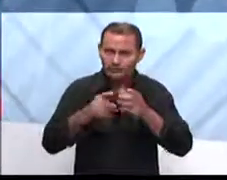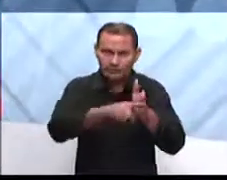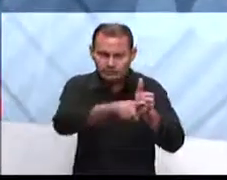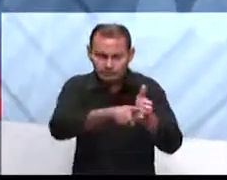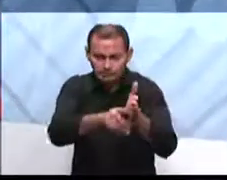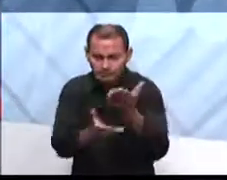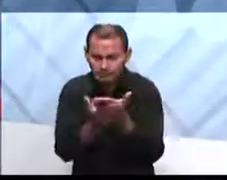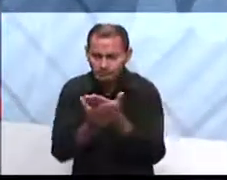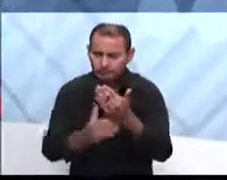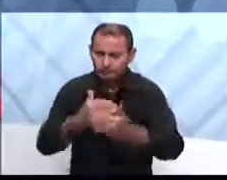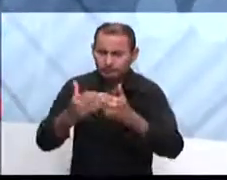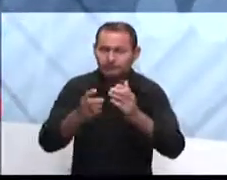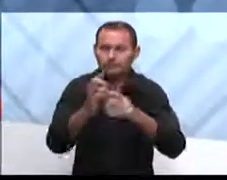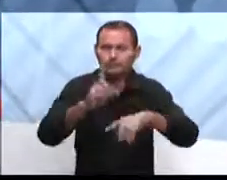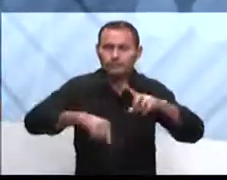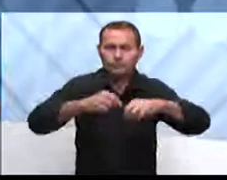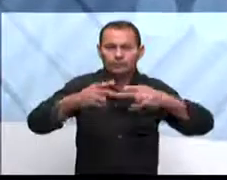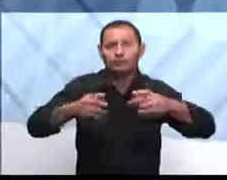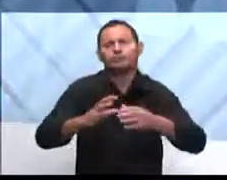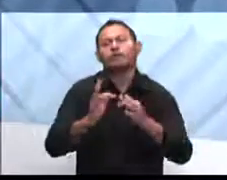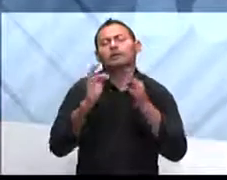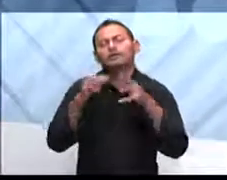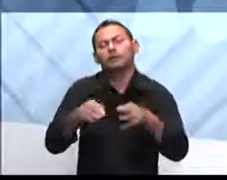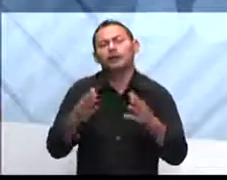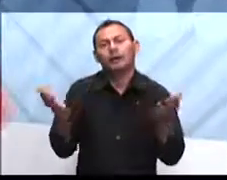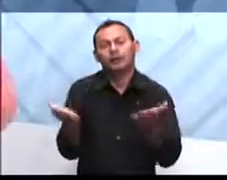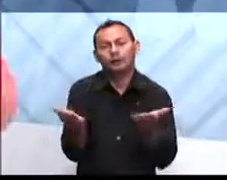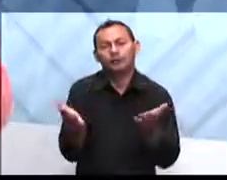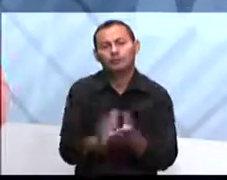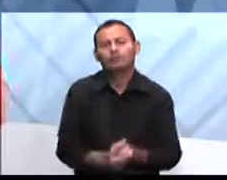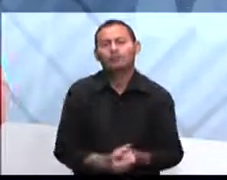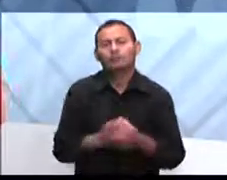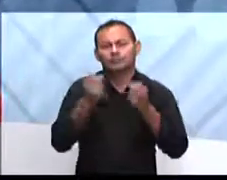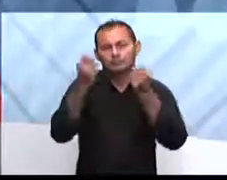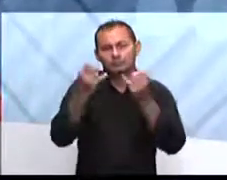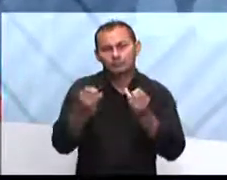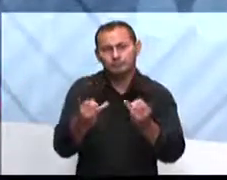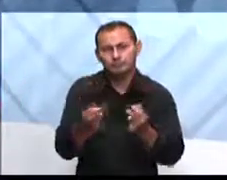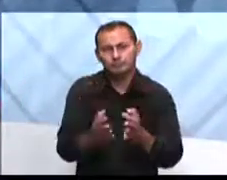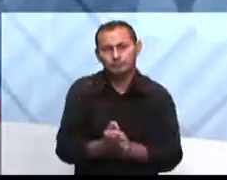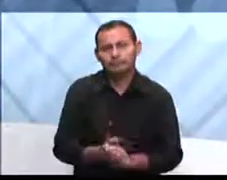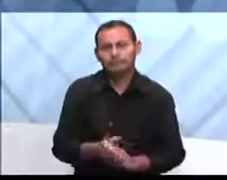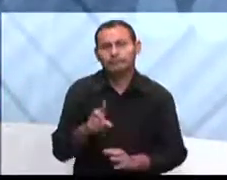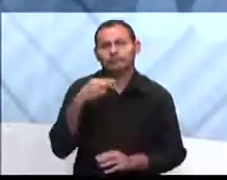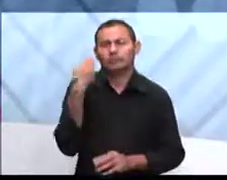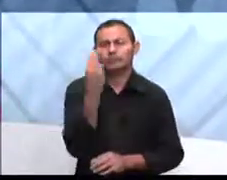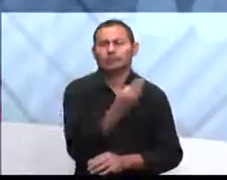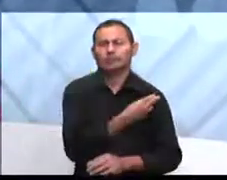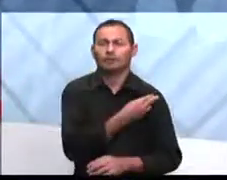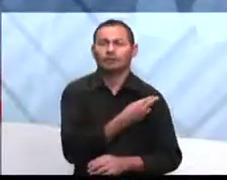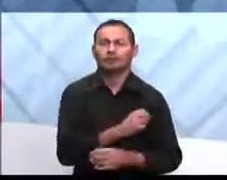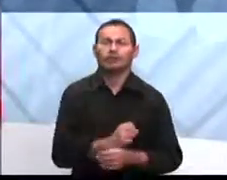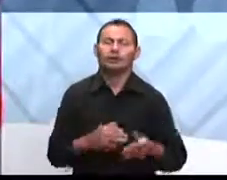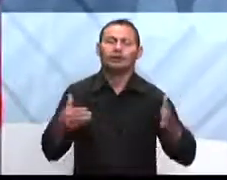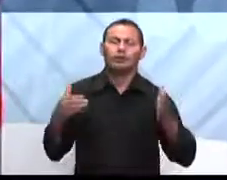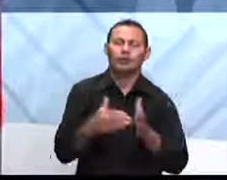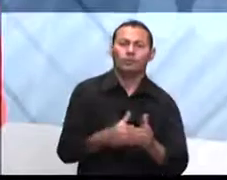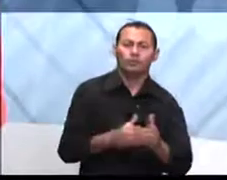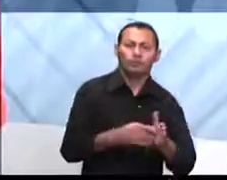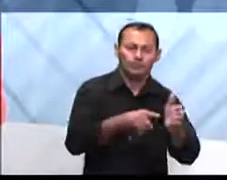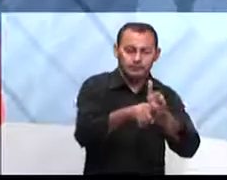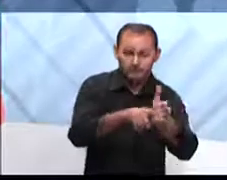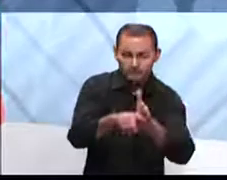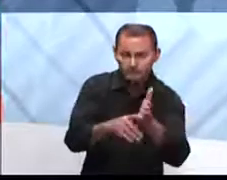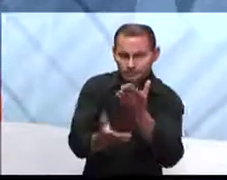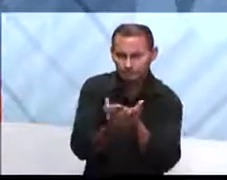pesquisa de desenho do produto. Finalmente, vamos aí tratar, né, nossa última